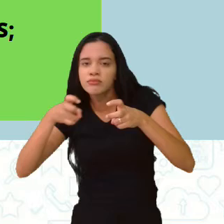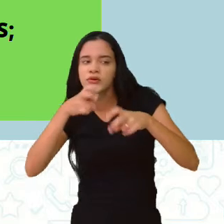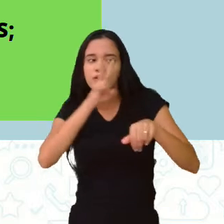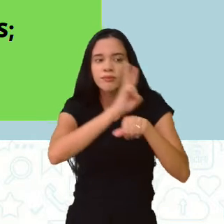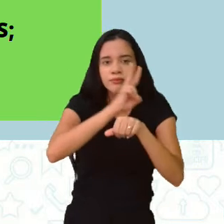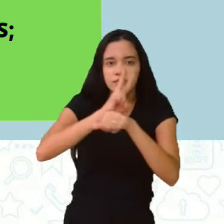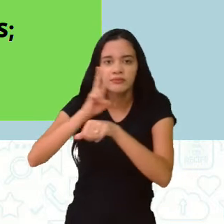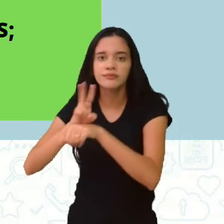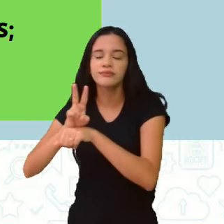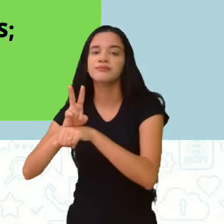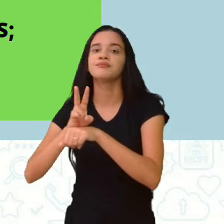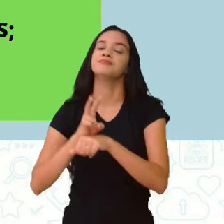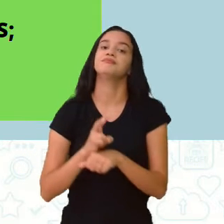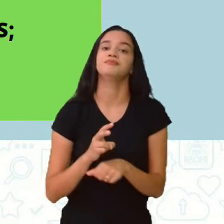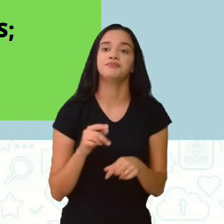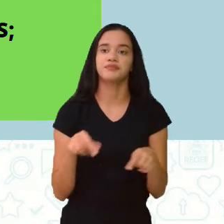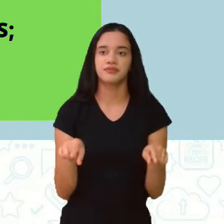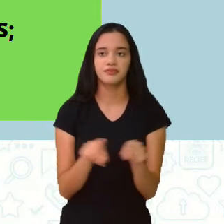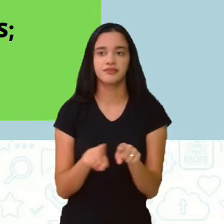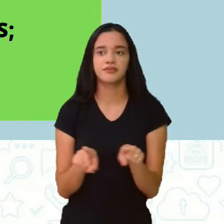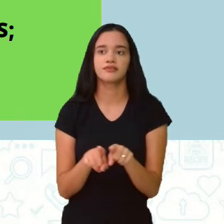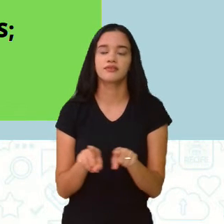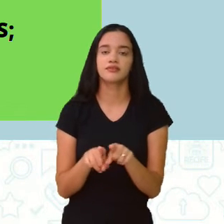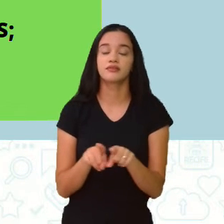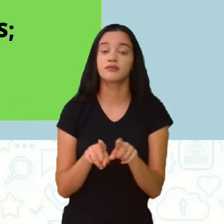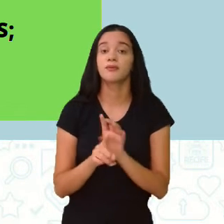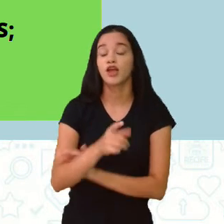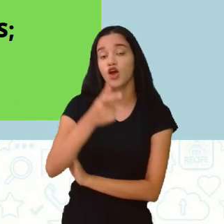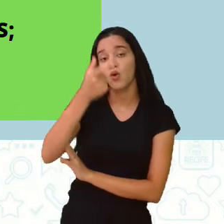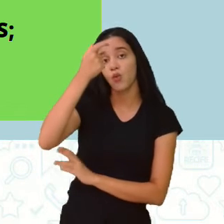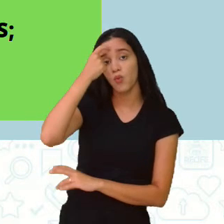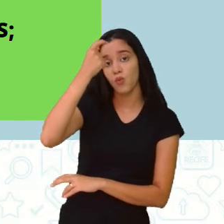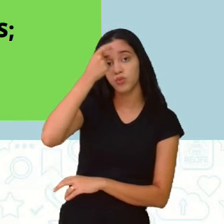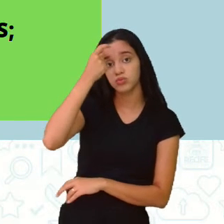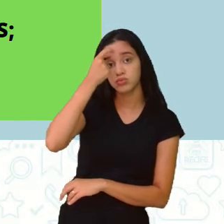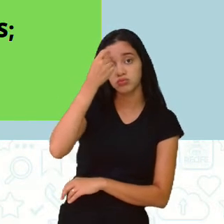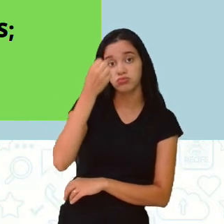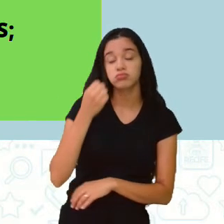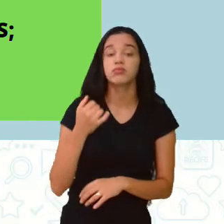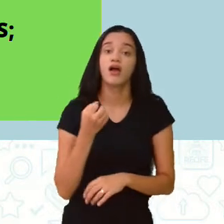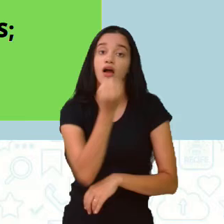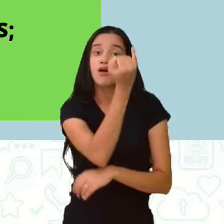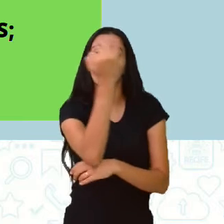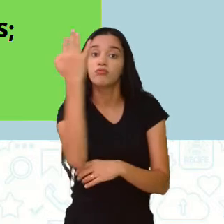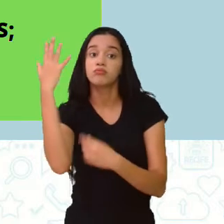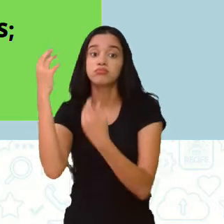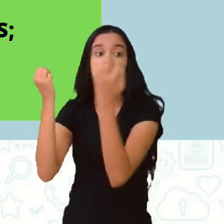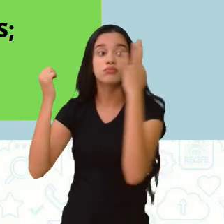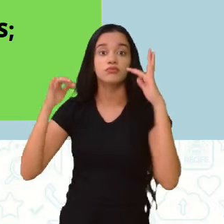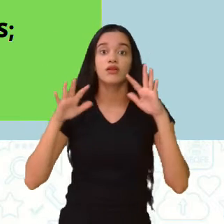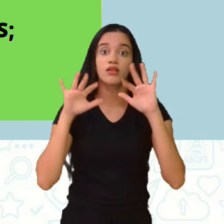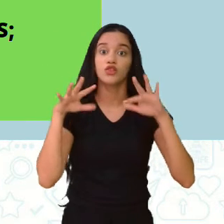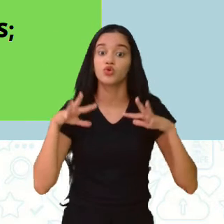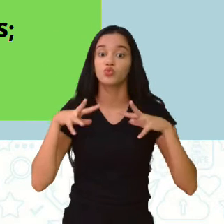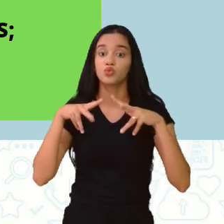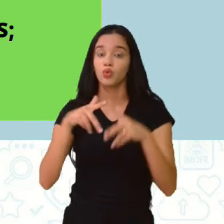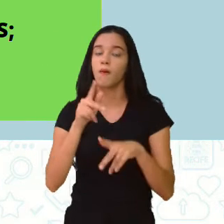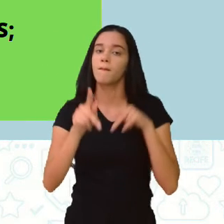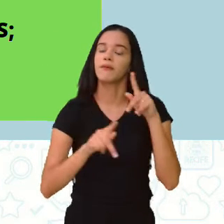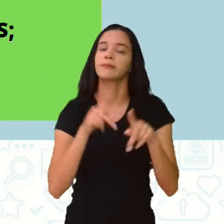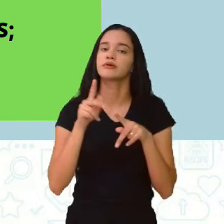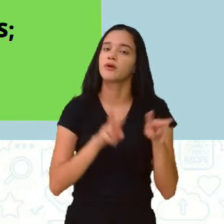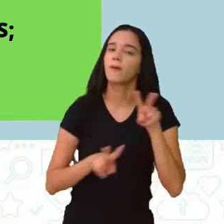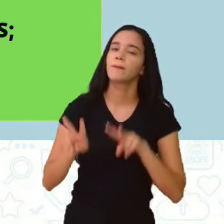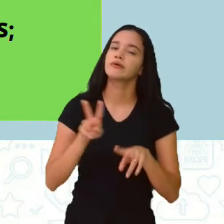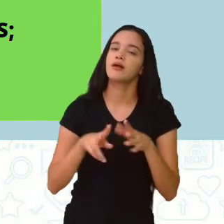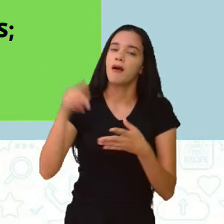órgãos competentes. Nós temos que ter conscientização ambiental de toda a população. Então, observem